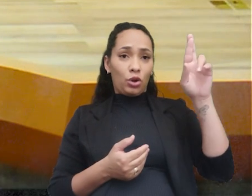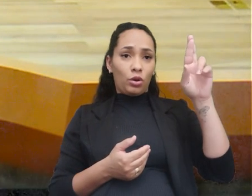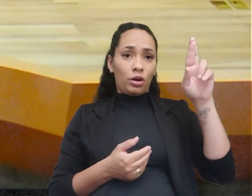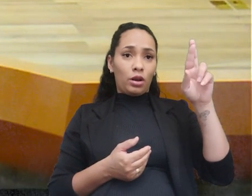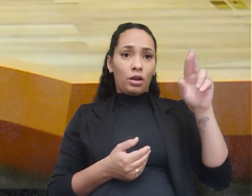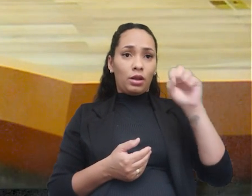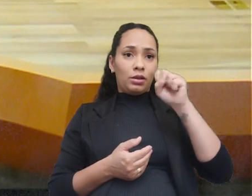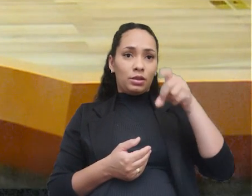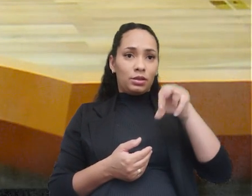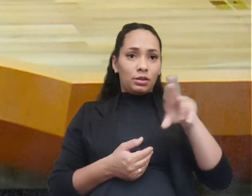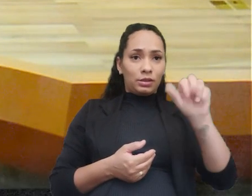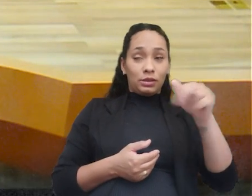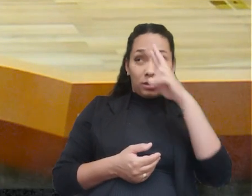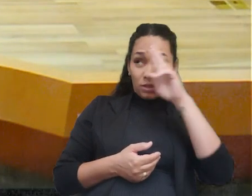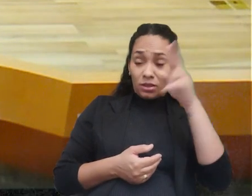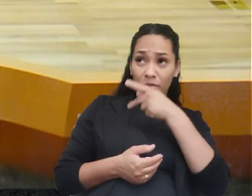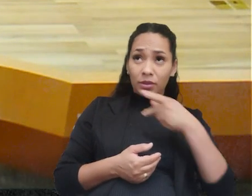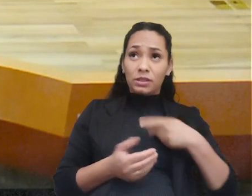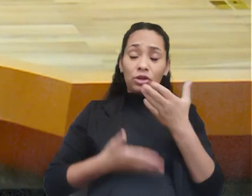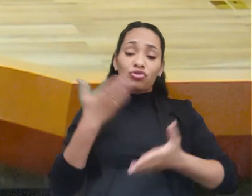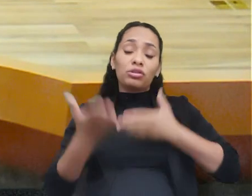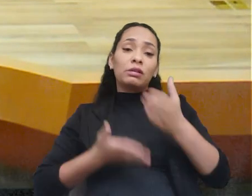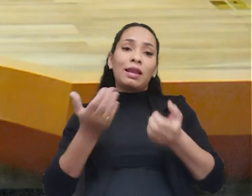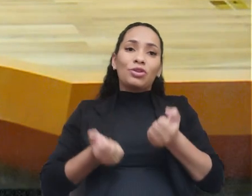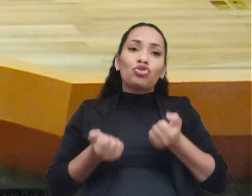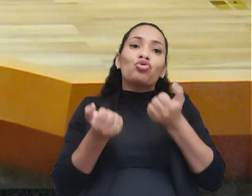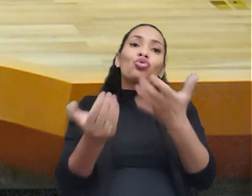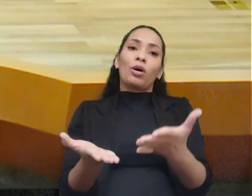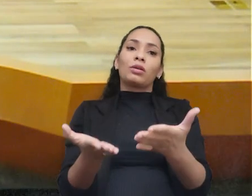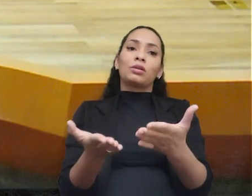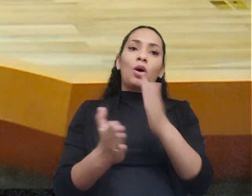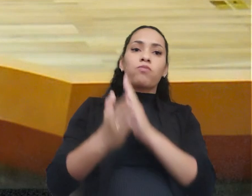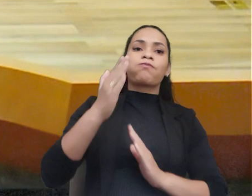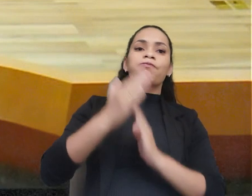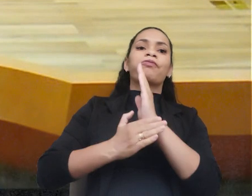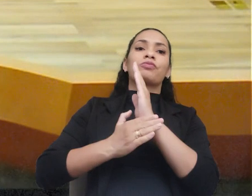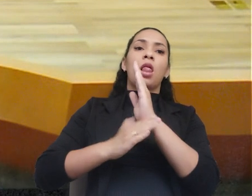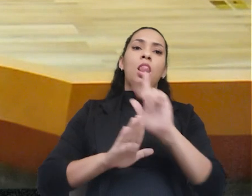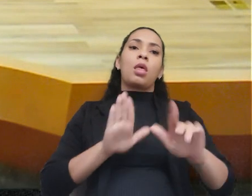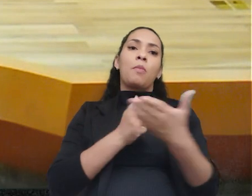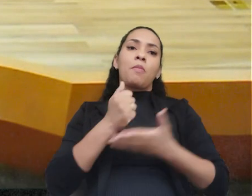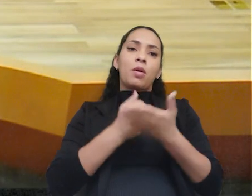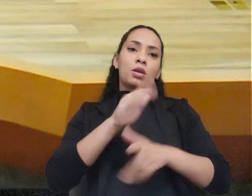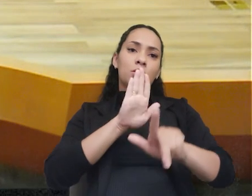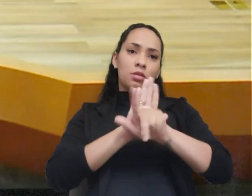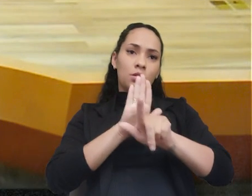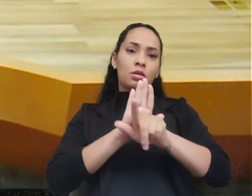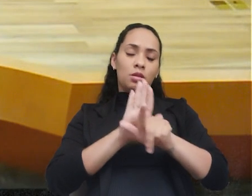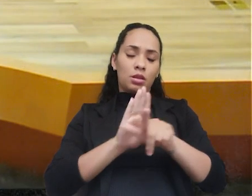tem a palavra. Senhor presidente, aqui trata-se de doação acima do limite legal.